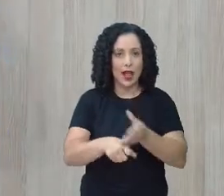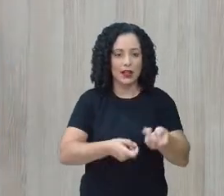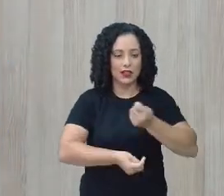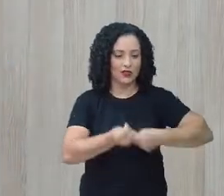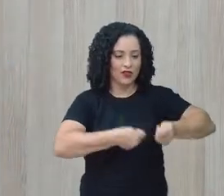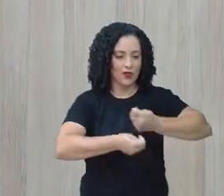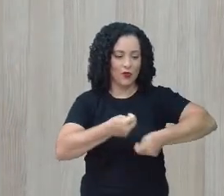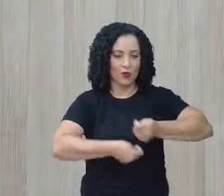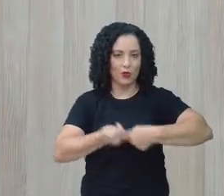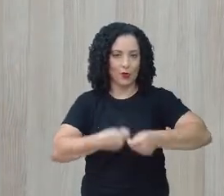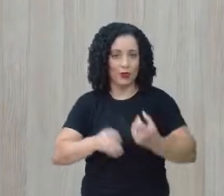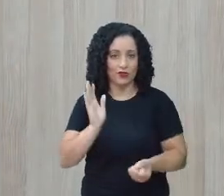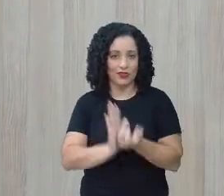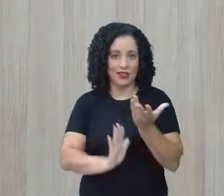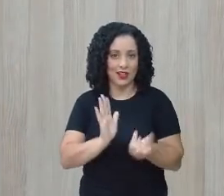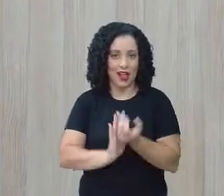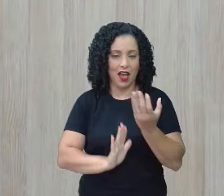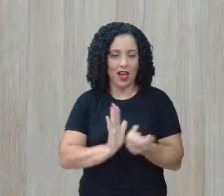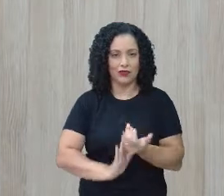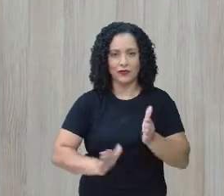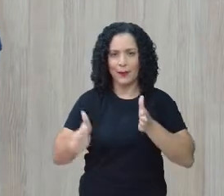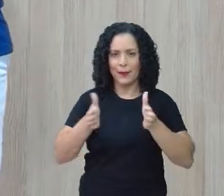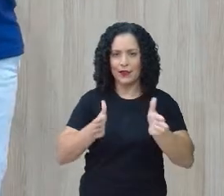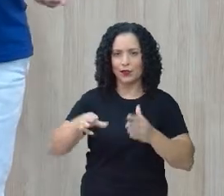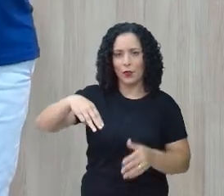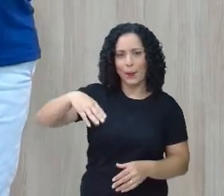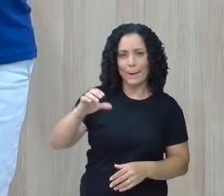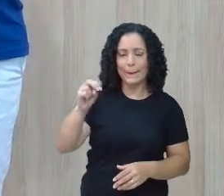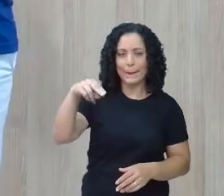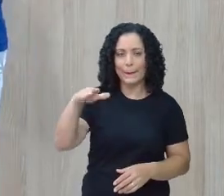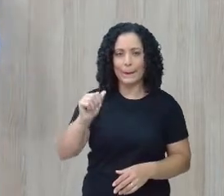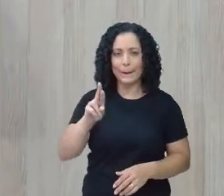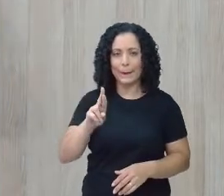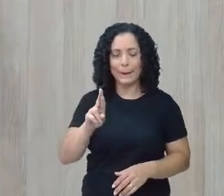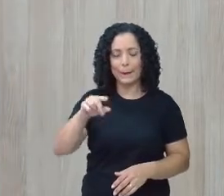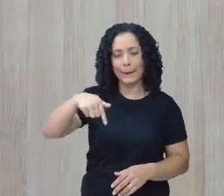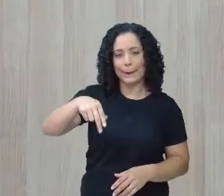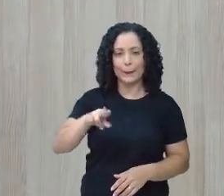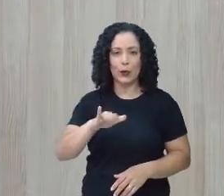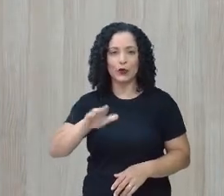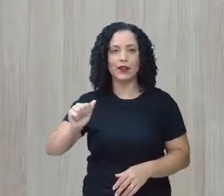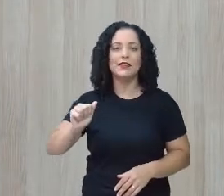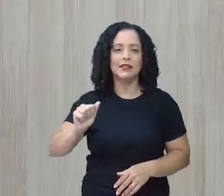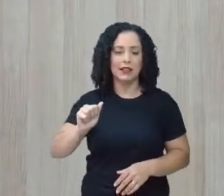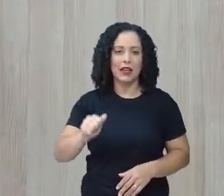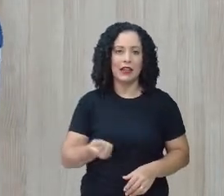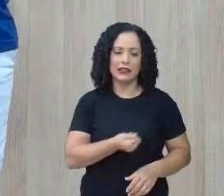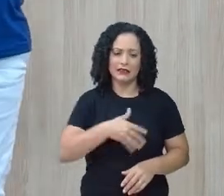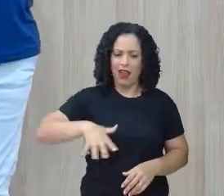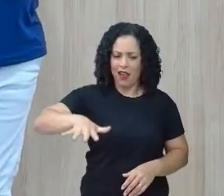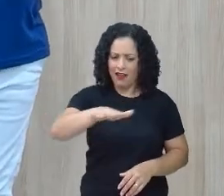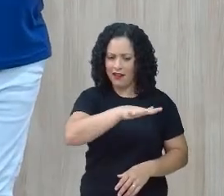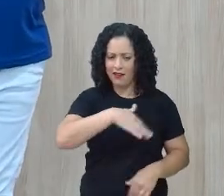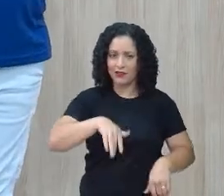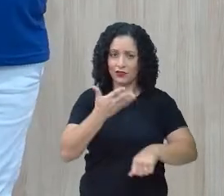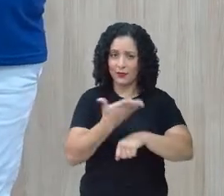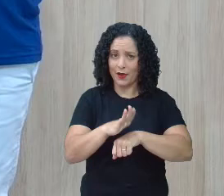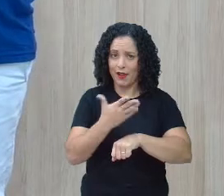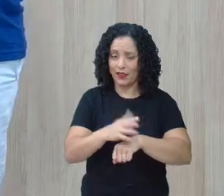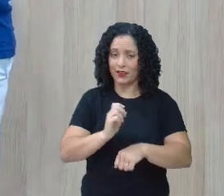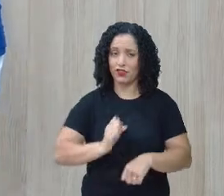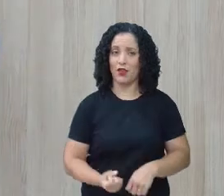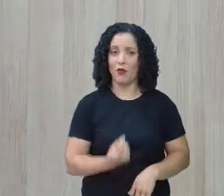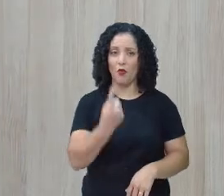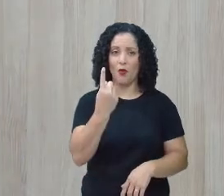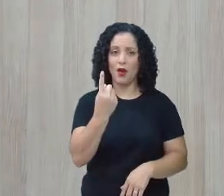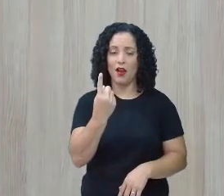pelos monarcas absolutistas, ok? Dentre essas práticas, existia uma prática chamada